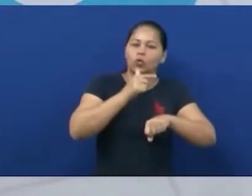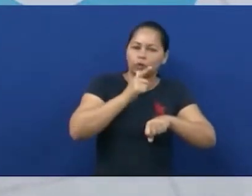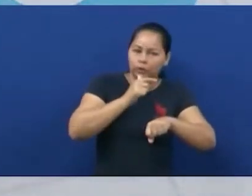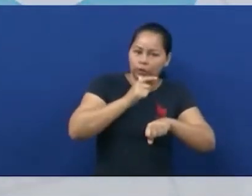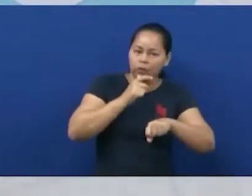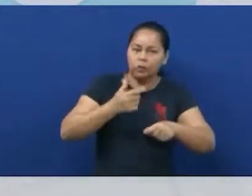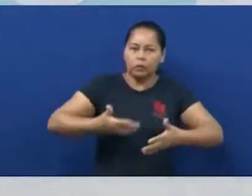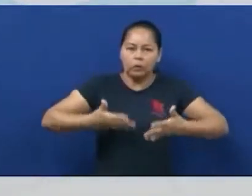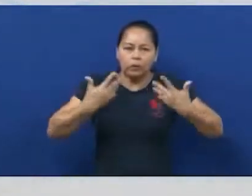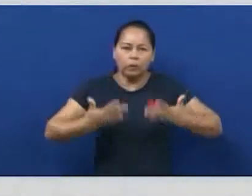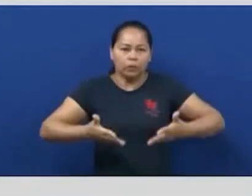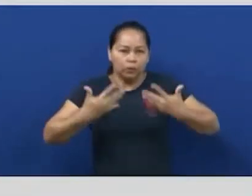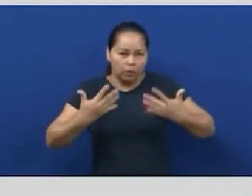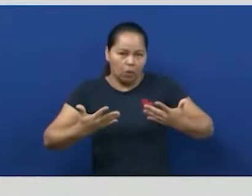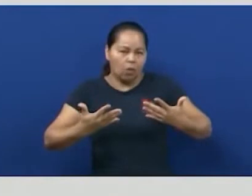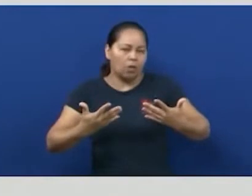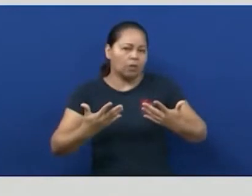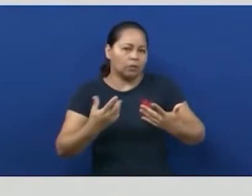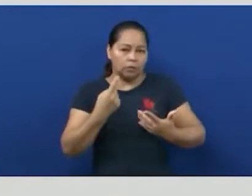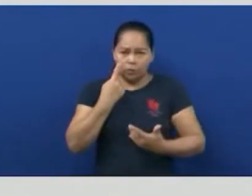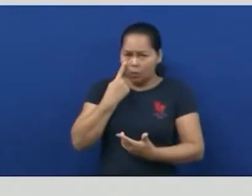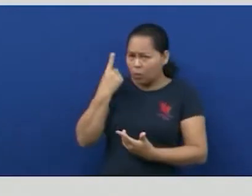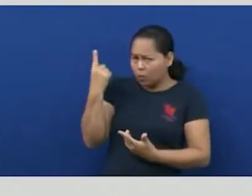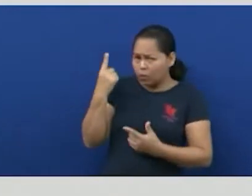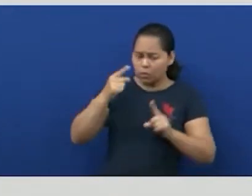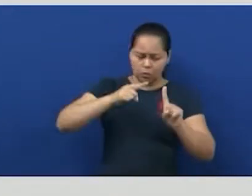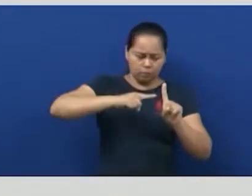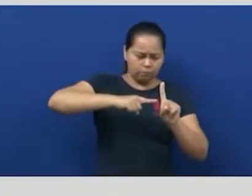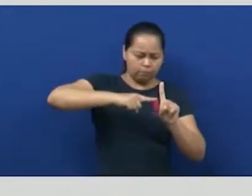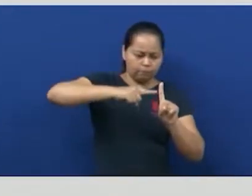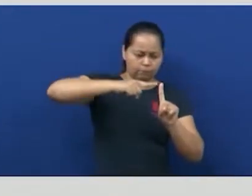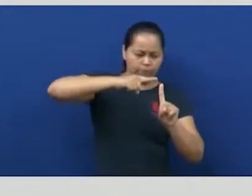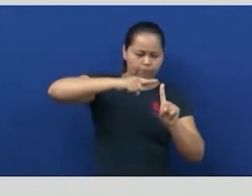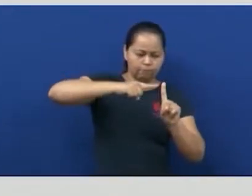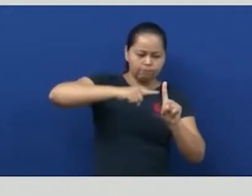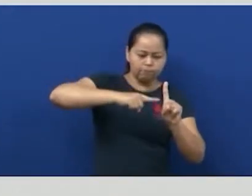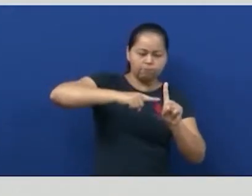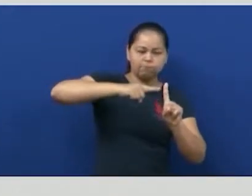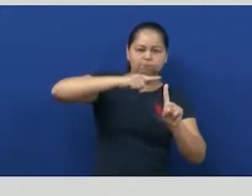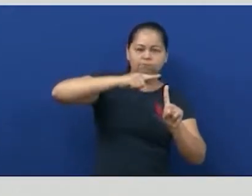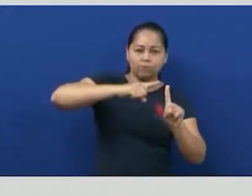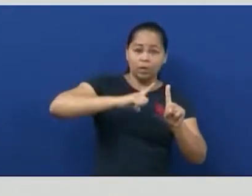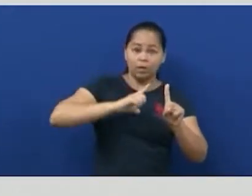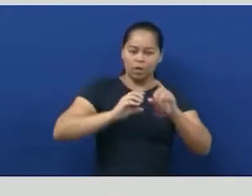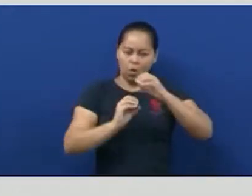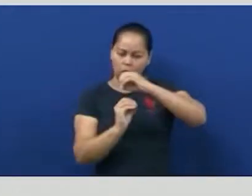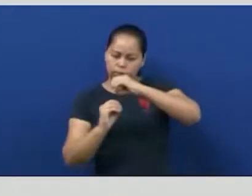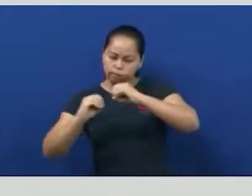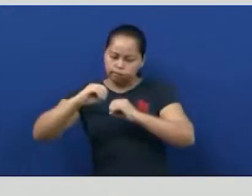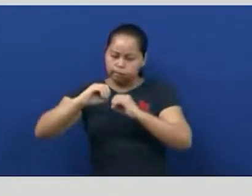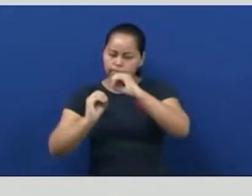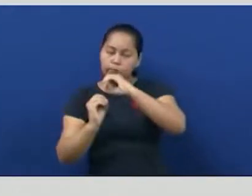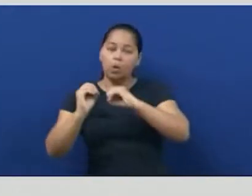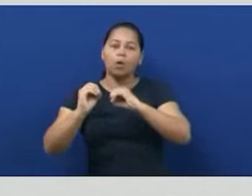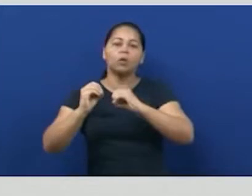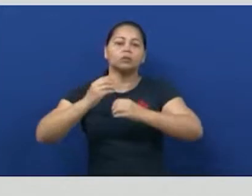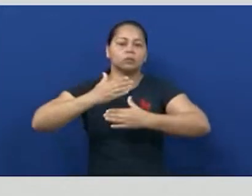A temperatura, ela é o grau de agitação das moléculas do